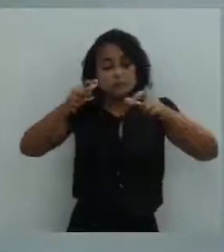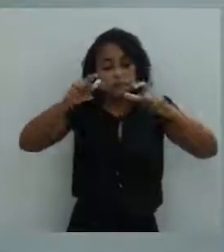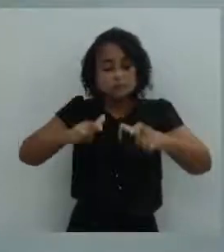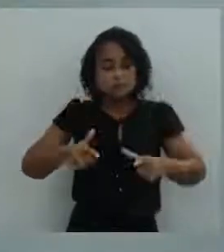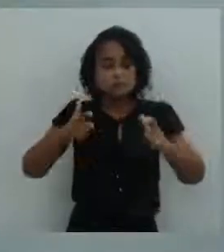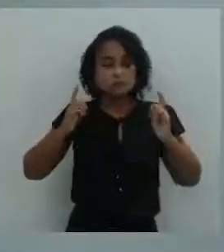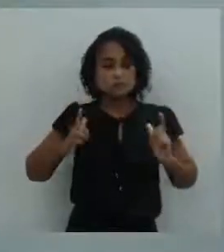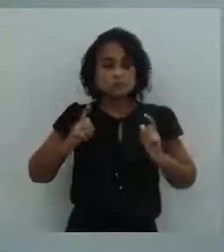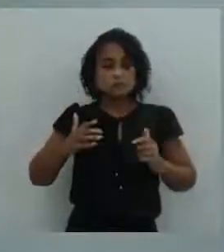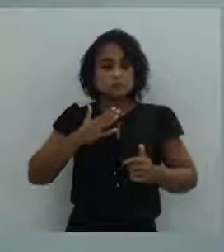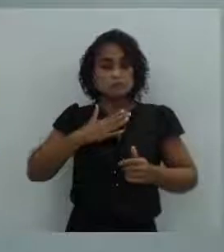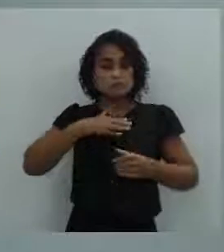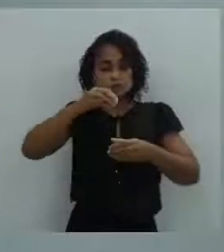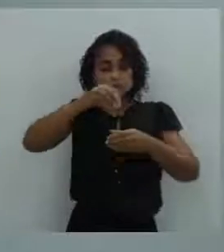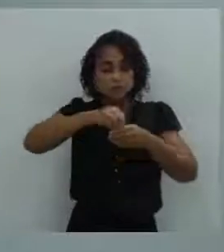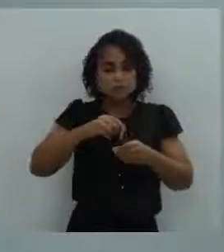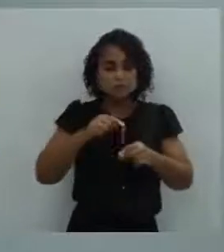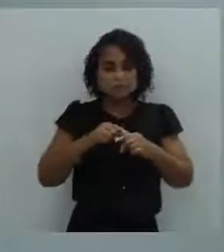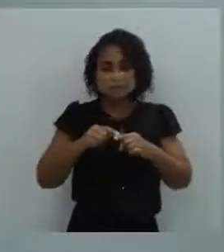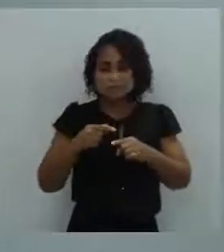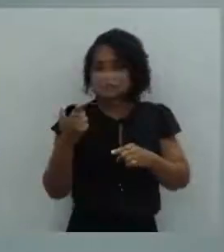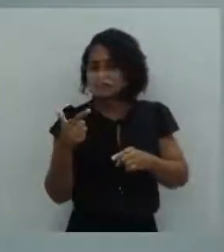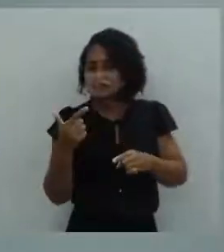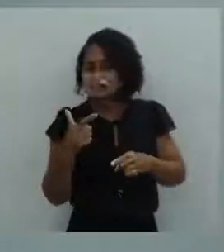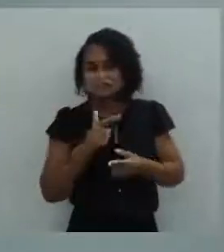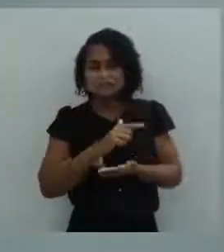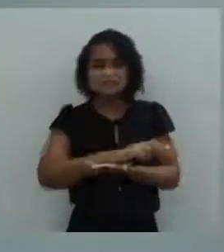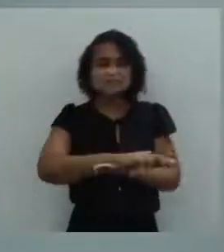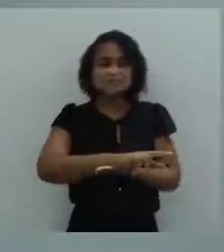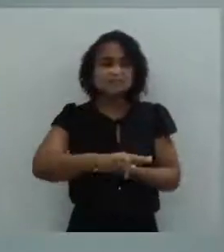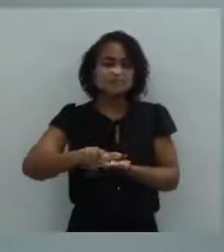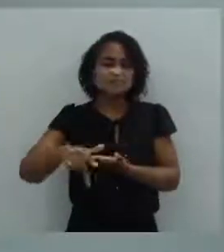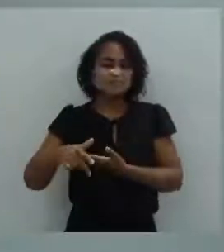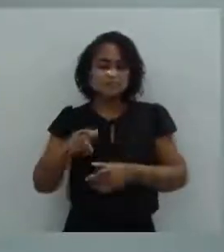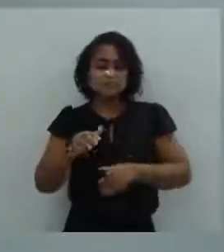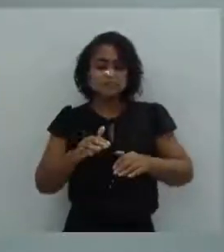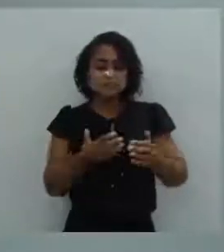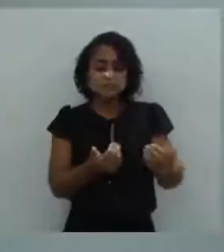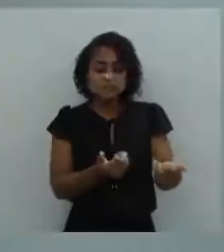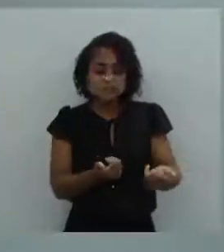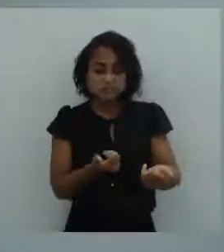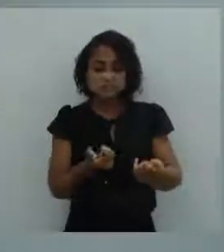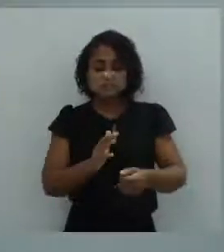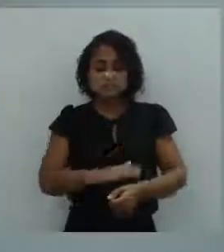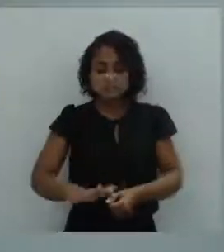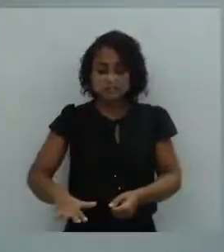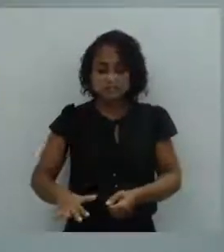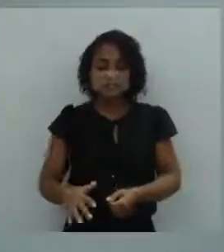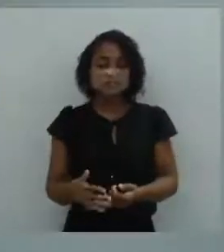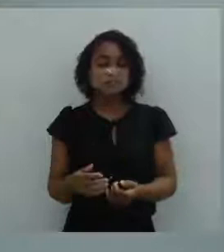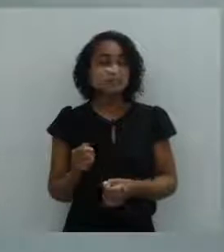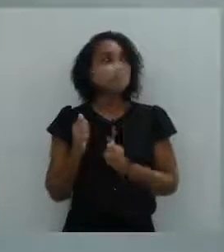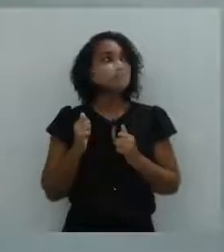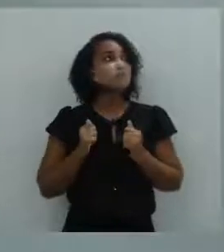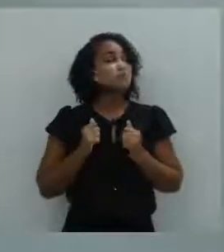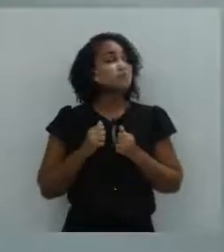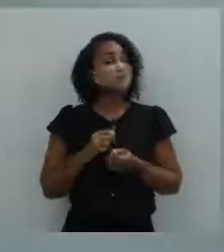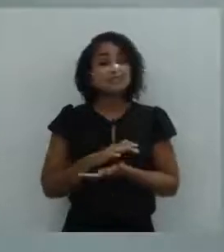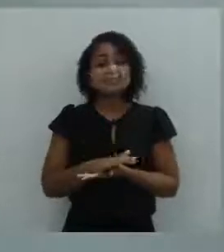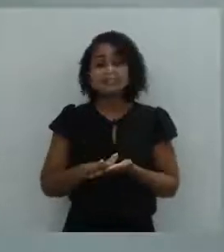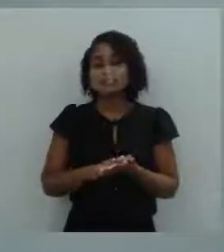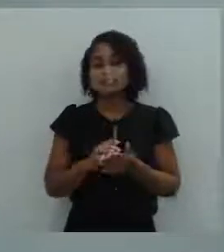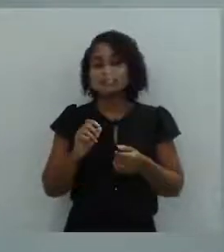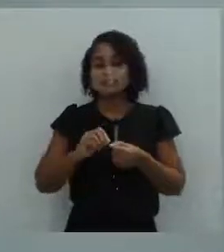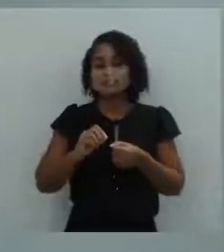lazer no meu bairro, porque não tem, são muitos jovens, muitas crianças ociosas em lugares de risco. A gente precisa